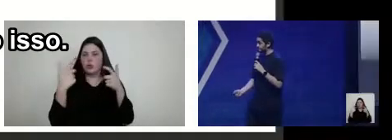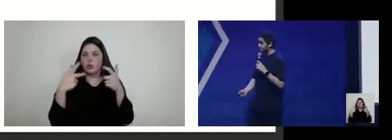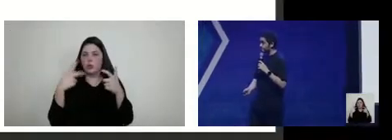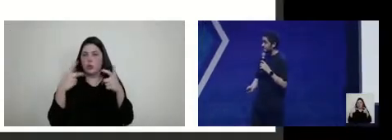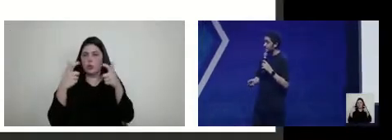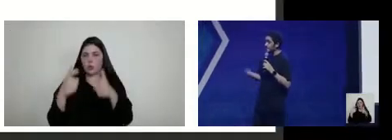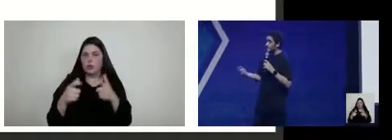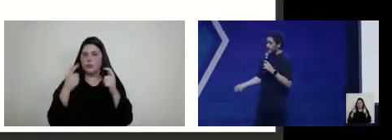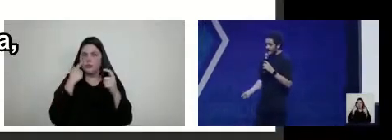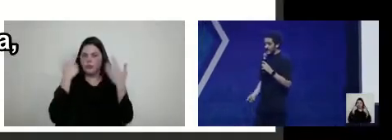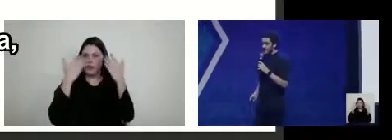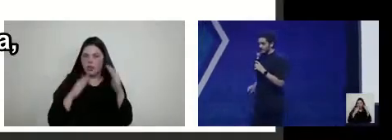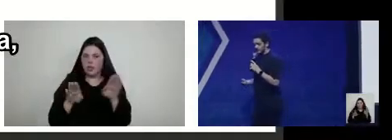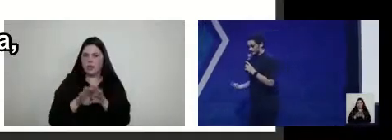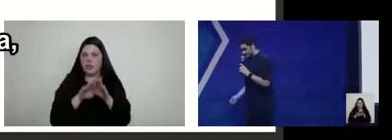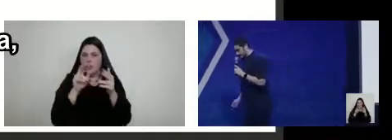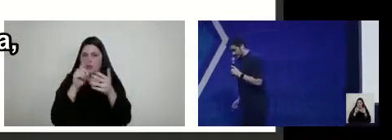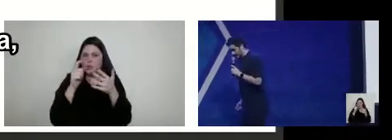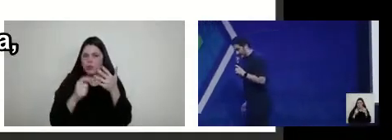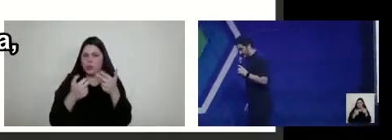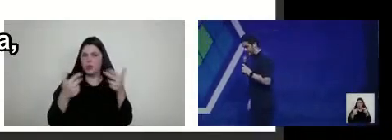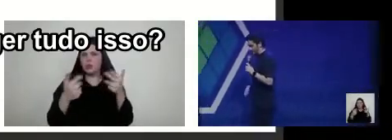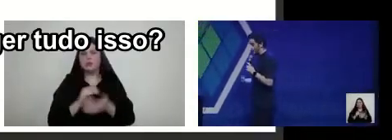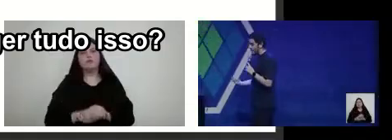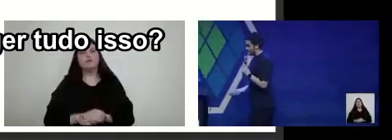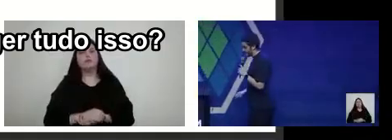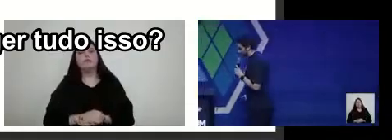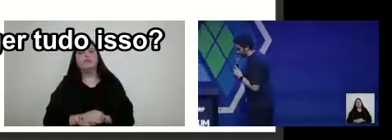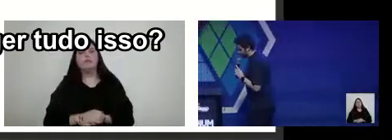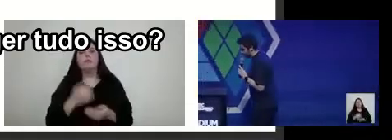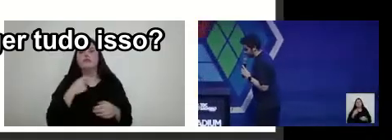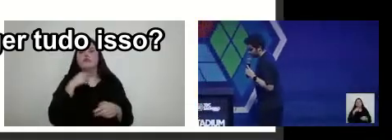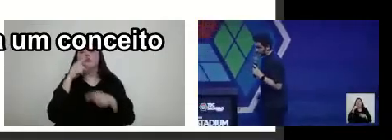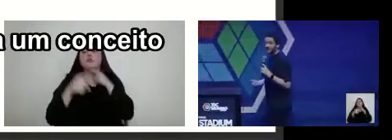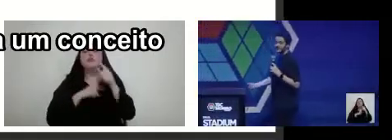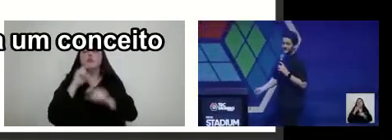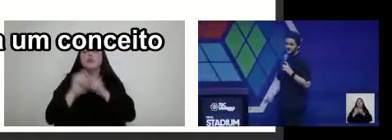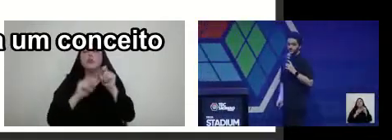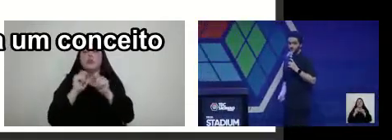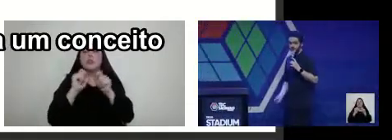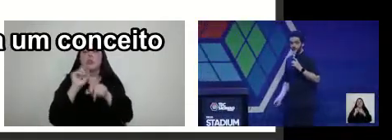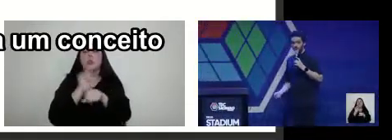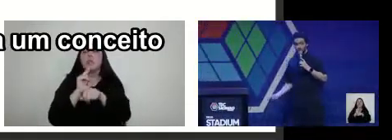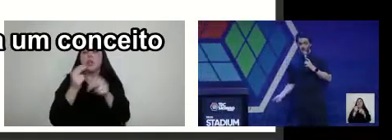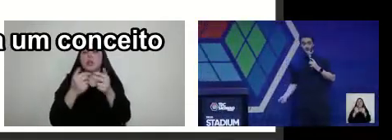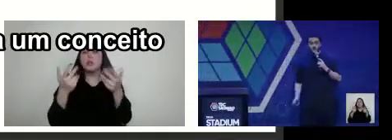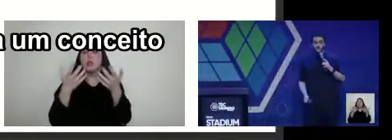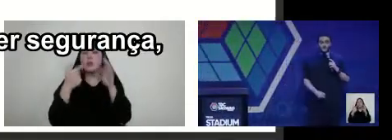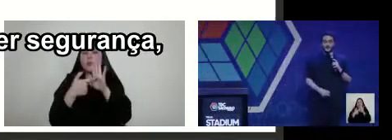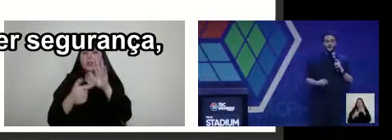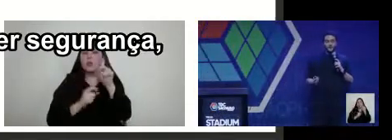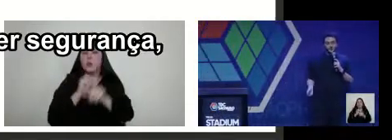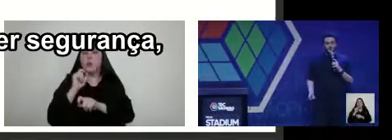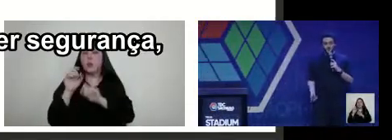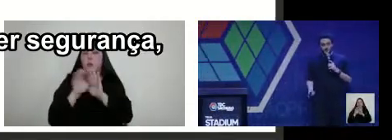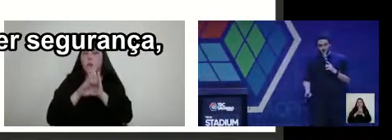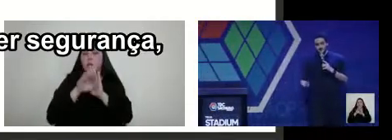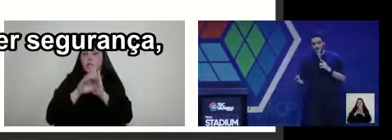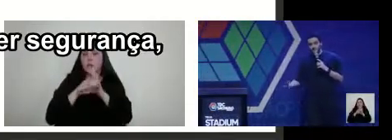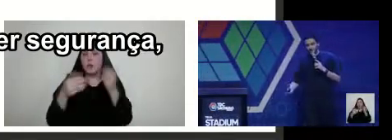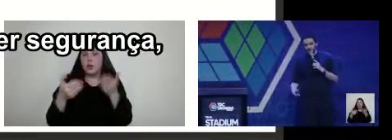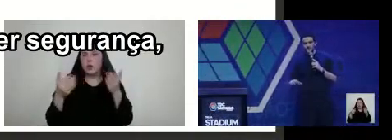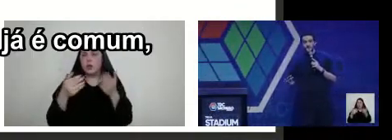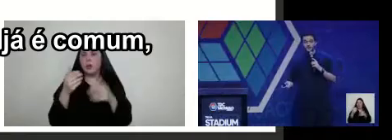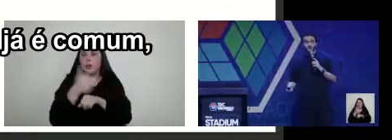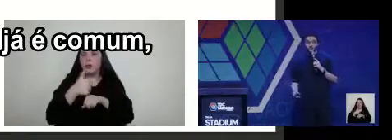isso. E aí, que está a pergunta. Então, como a gente faz para proteger tudo isso? E eu queria trazer para vocês agora um conceito que, para nós profissionais